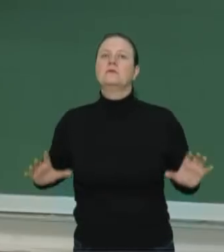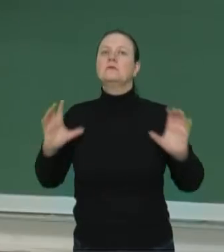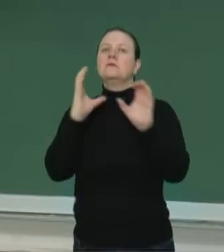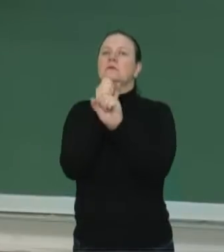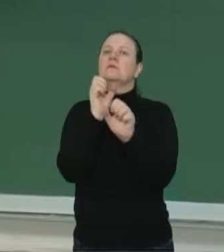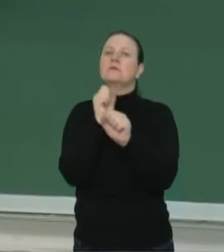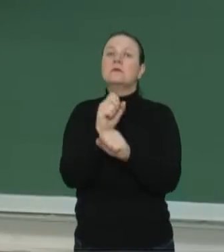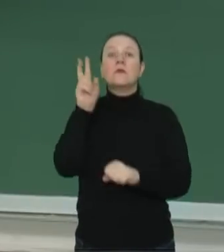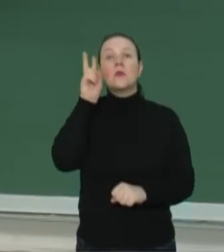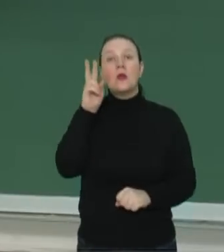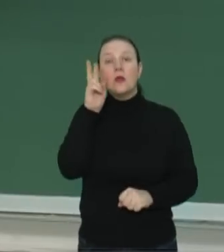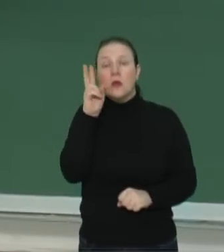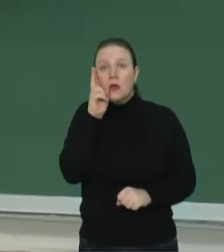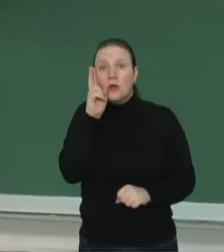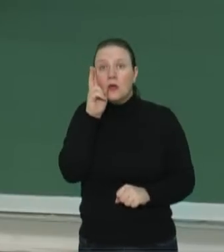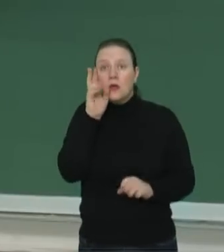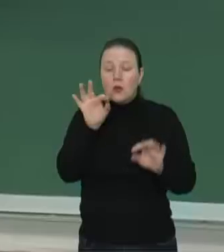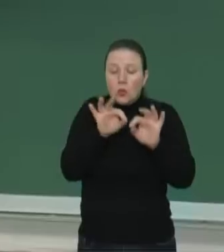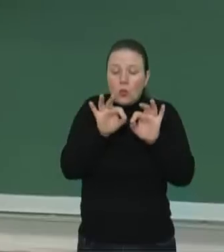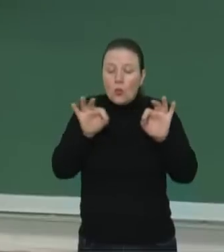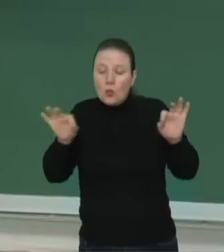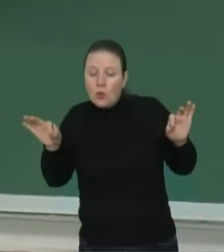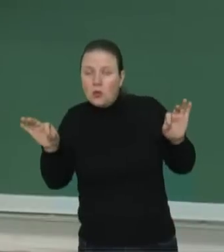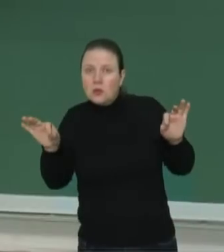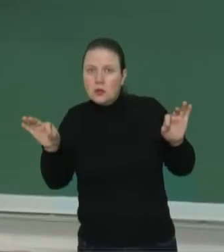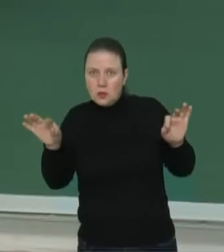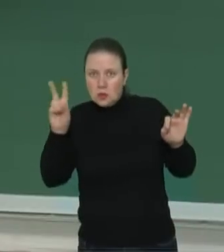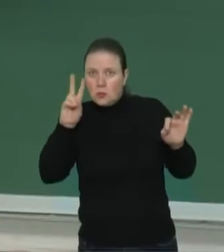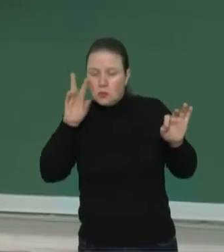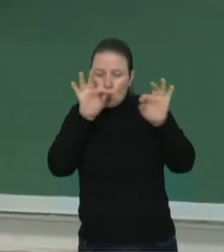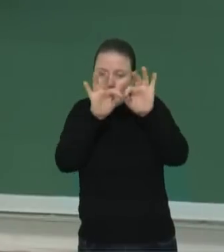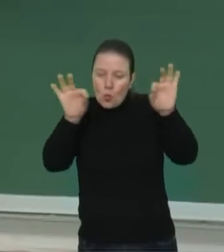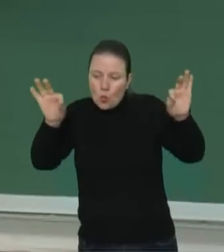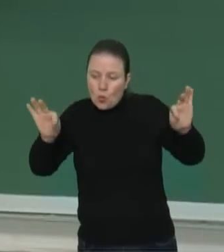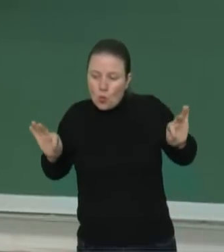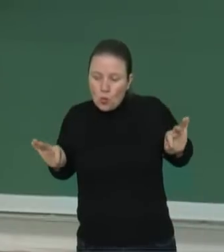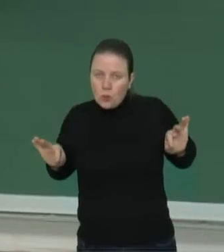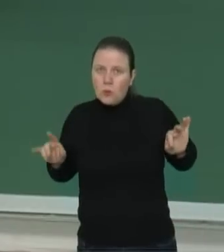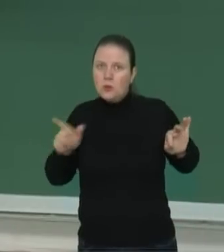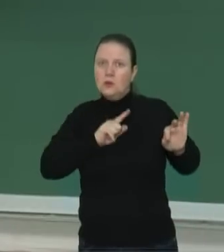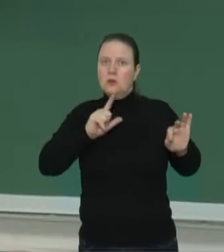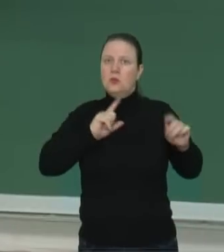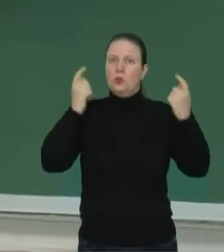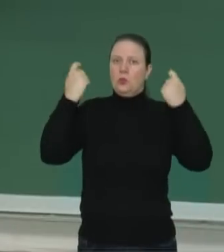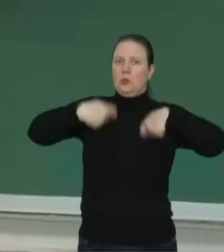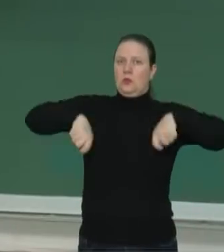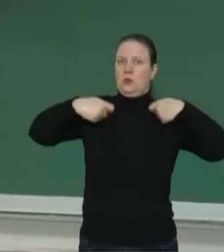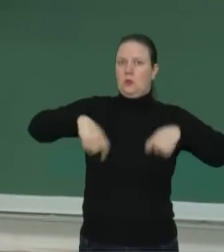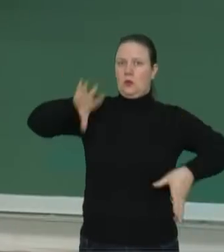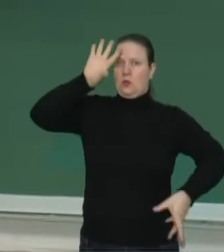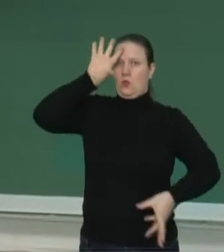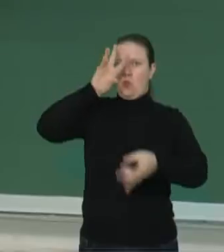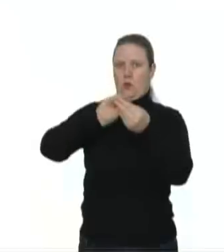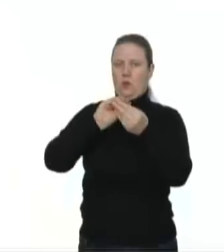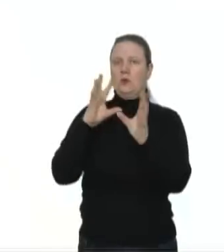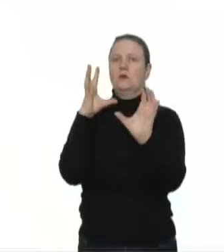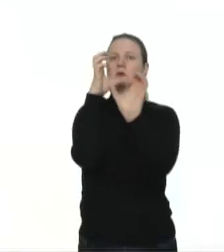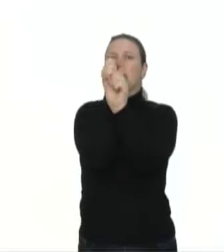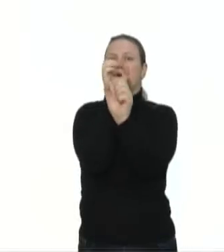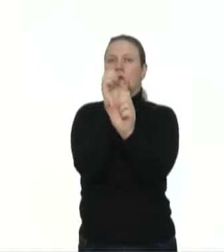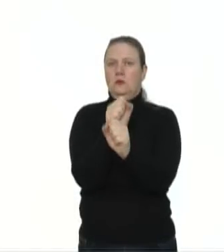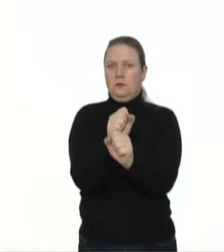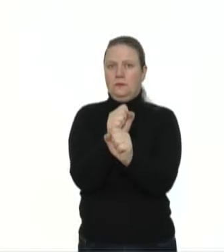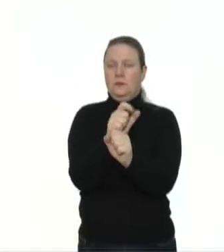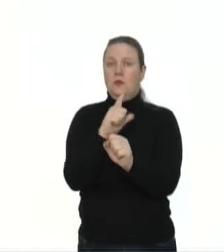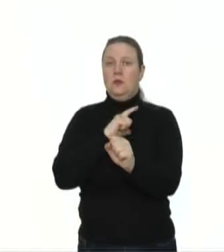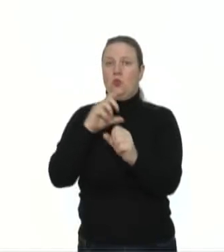Pontuação. Lembra que eu falei daquela linha na frente do garrafão? Então, ela vai ser necessária agora para a gente entender a pontuação. Então, nós temos